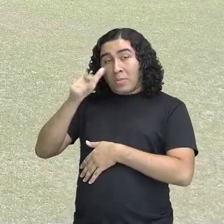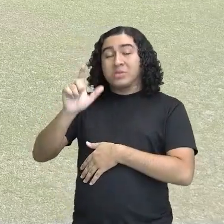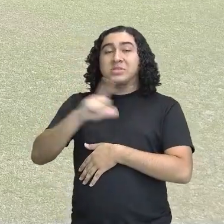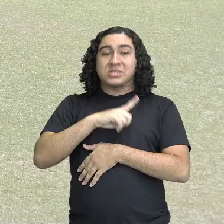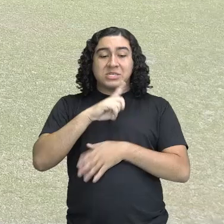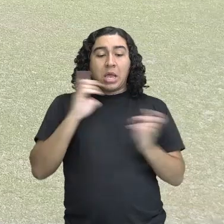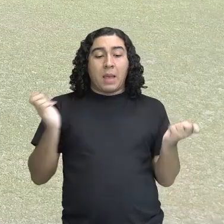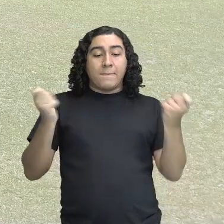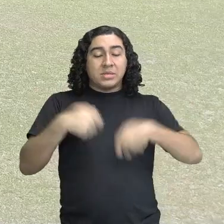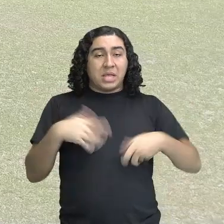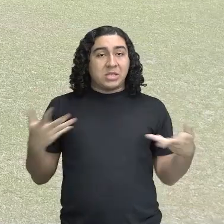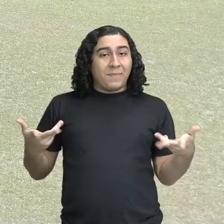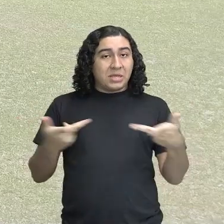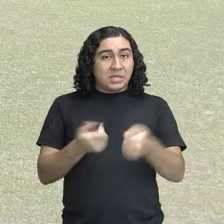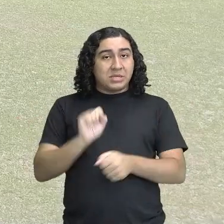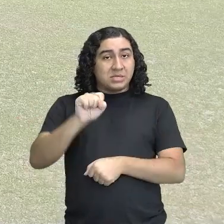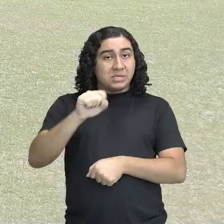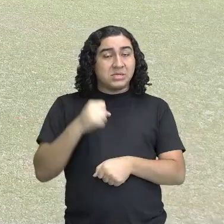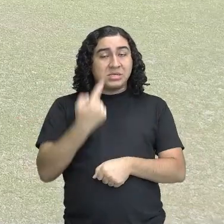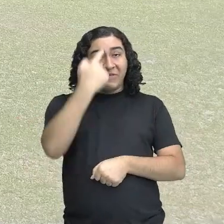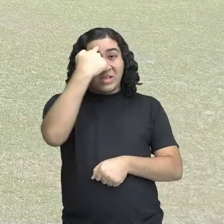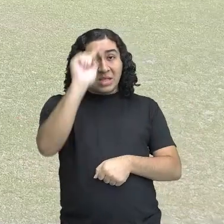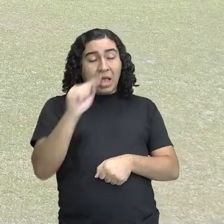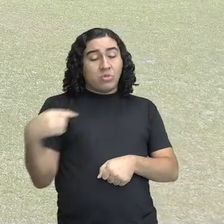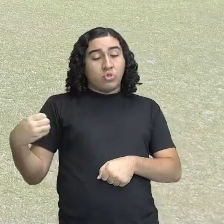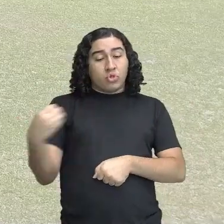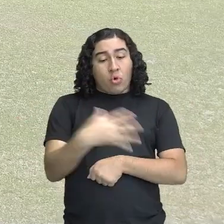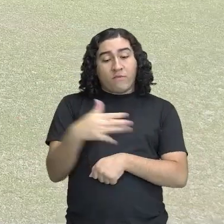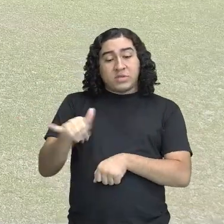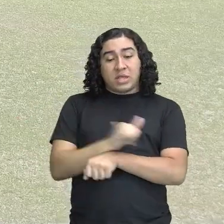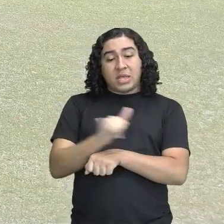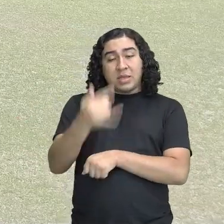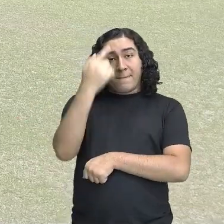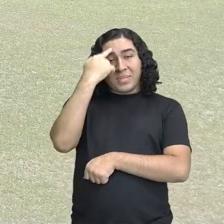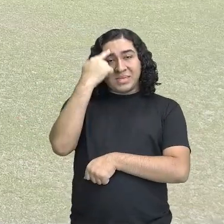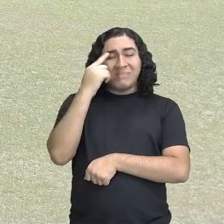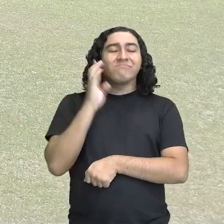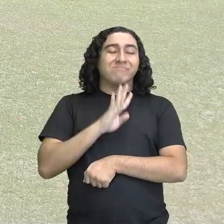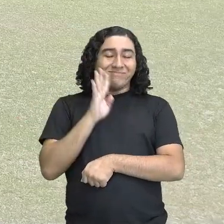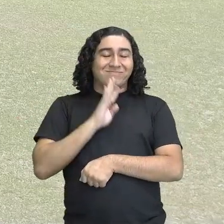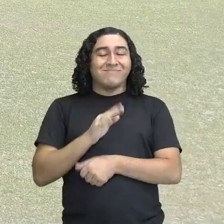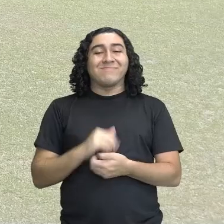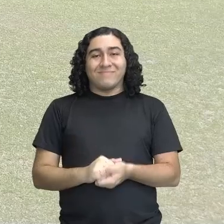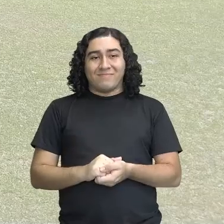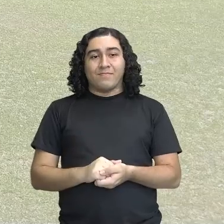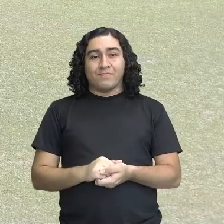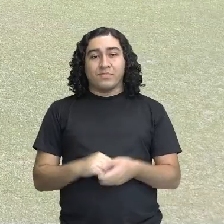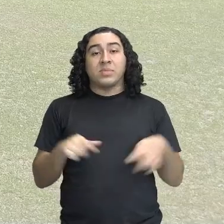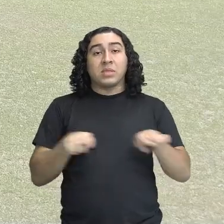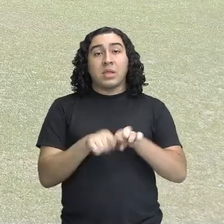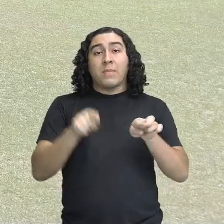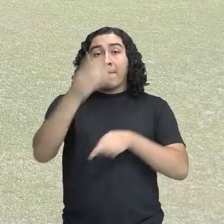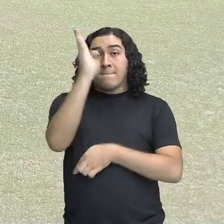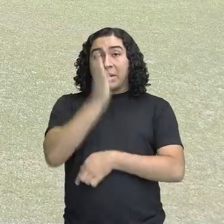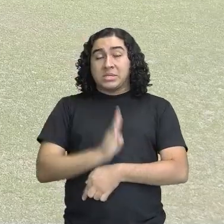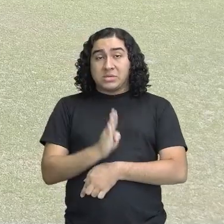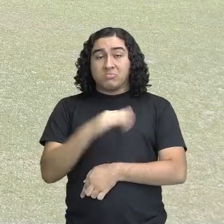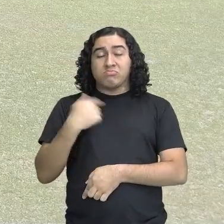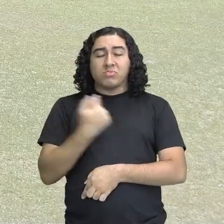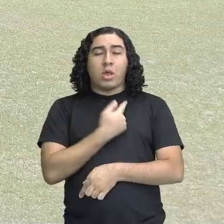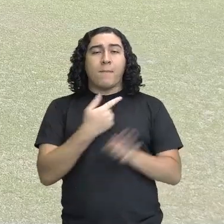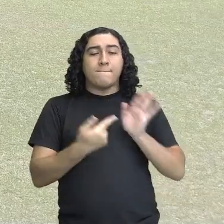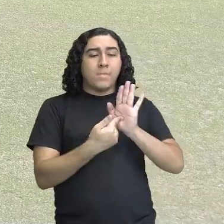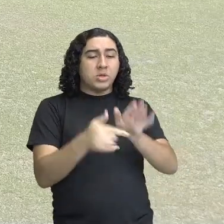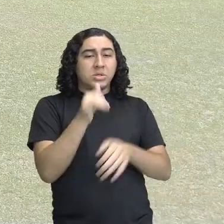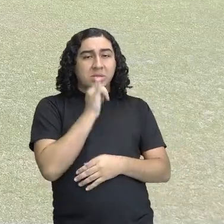essa capacidade de inventar, de inovar, de criar. Isso é muito bacana. Muito. Né? E aqui no Brasil também, a gente trouxe